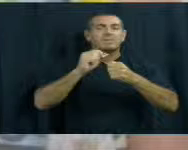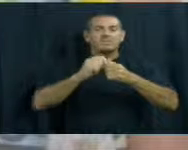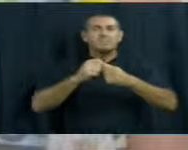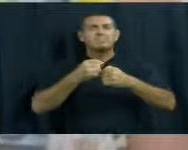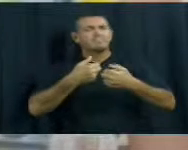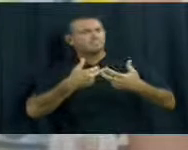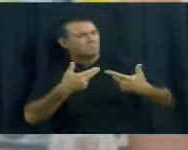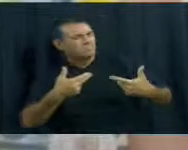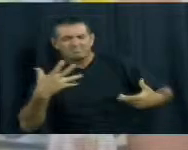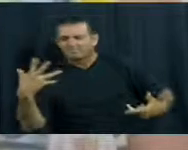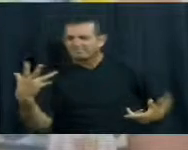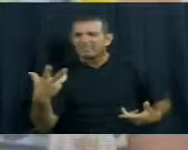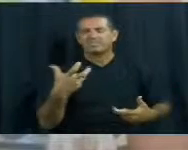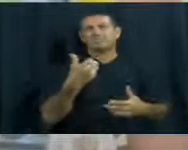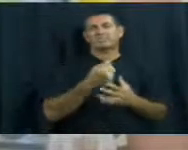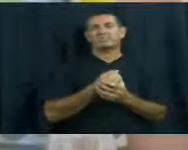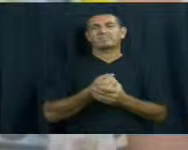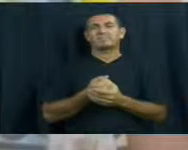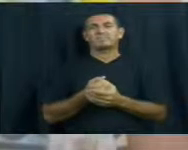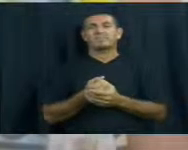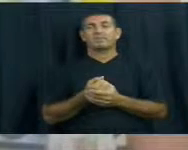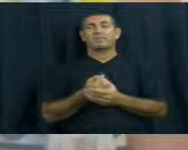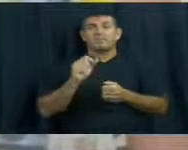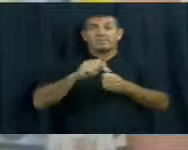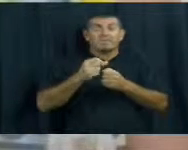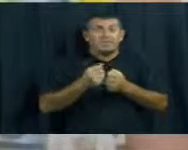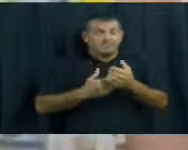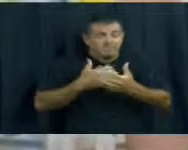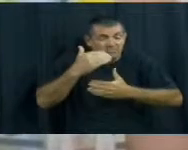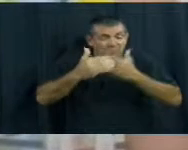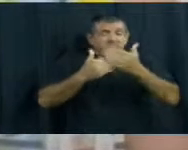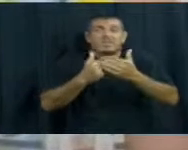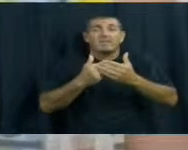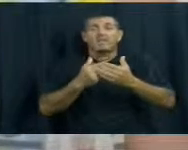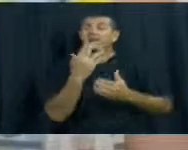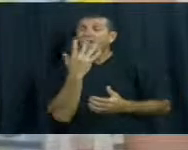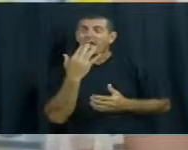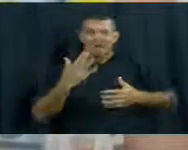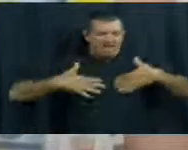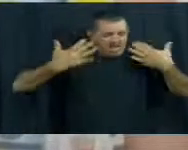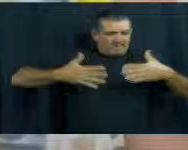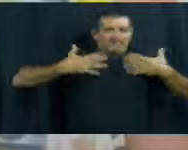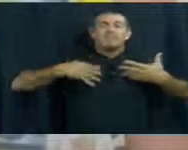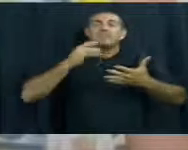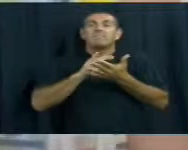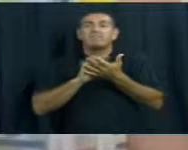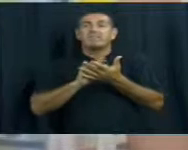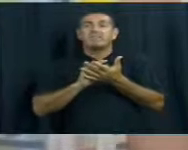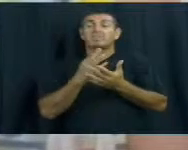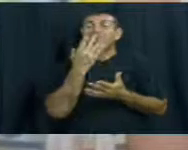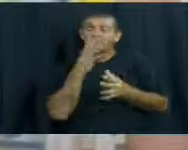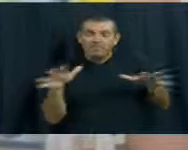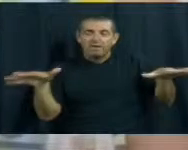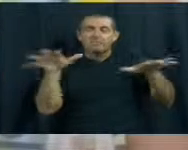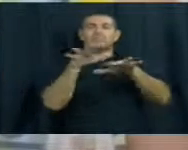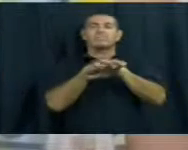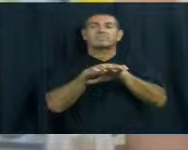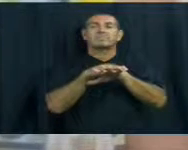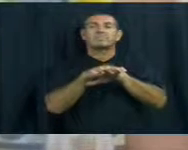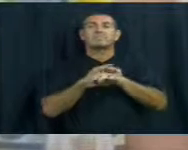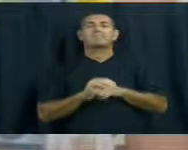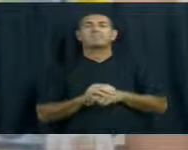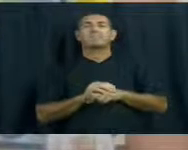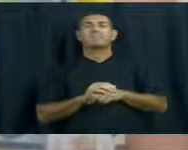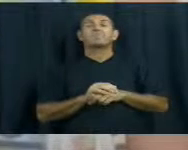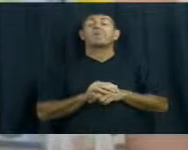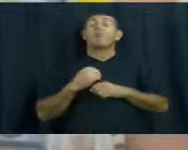e, inclusive, construir uma alegria, um marco na nossa cidade, que é o Carnaval de Inclusão. Sou parceira no Carnaval